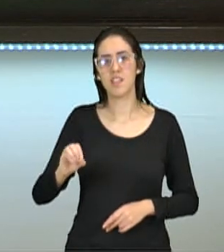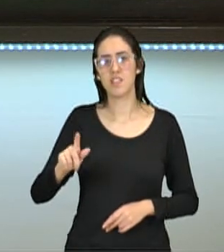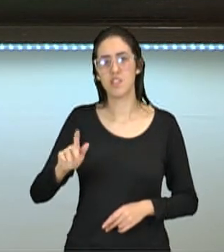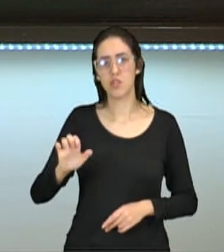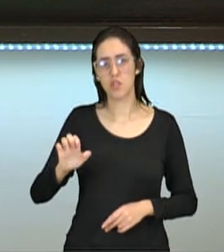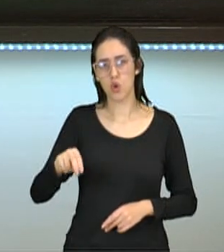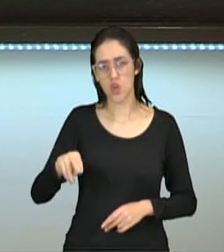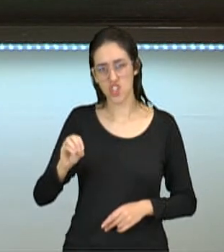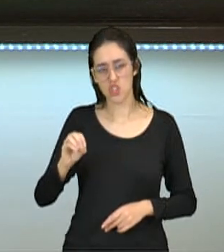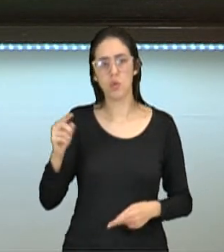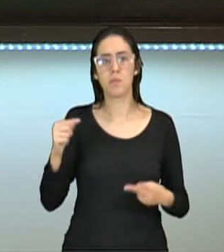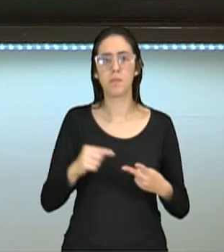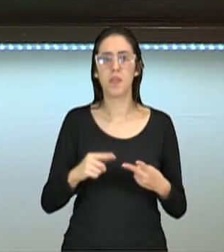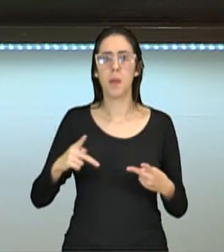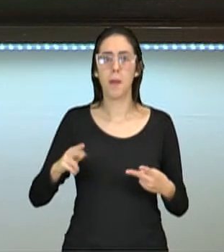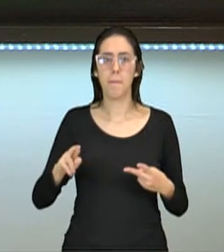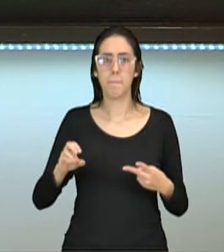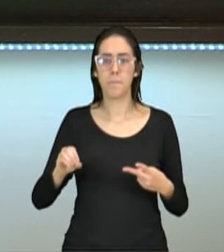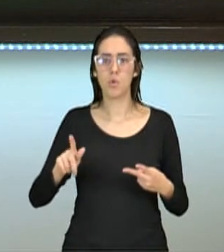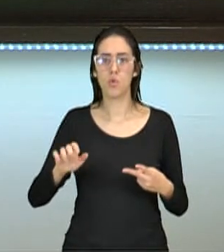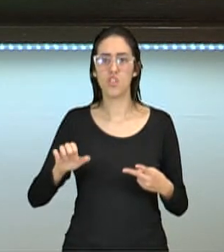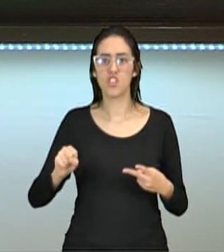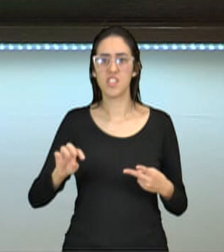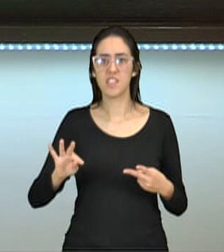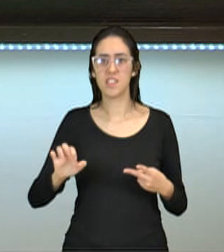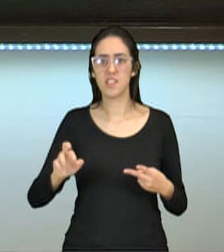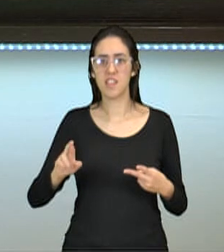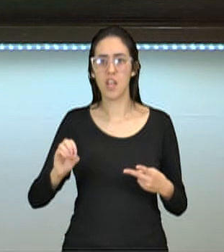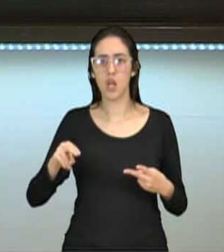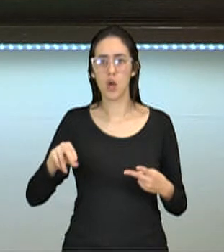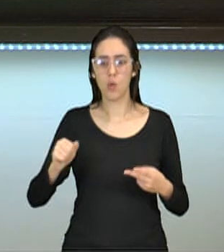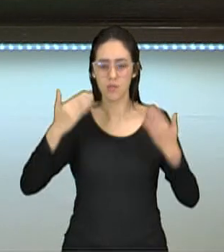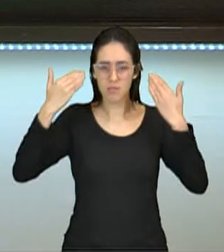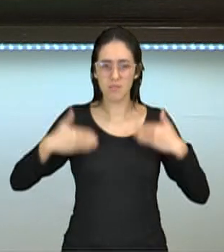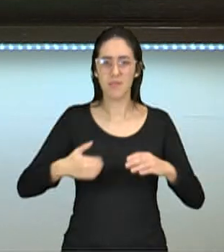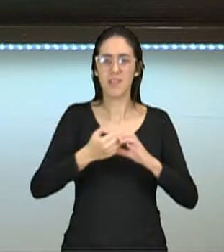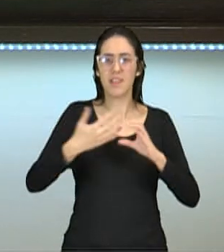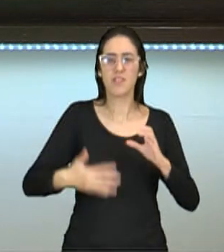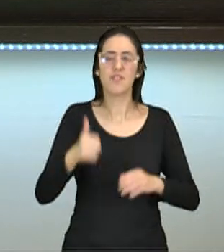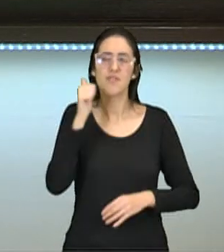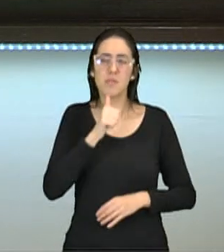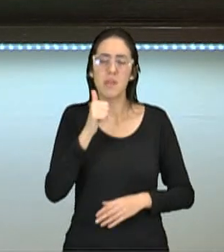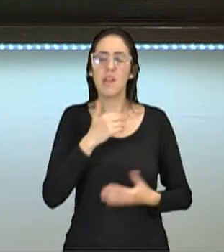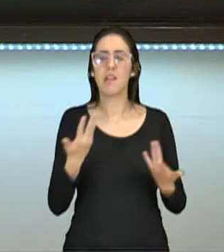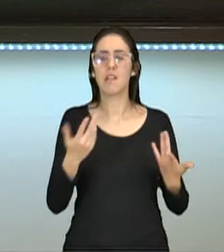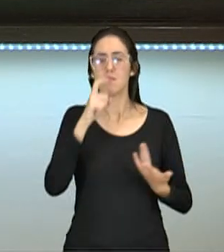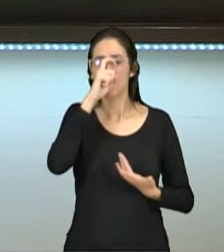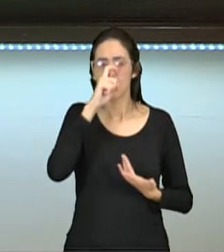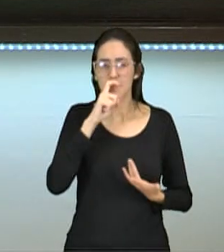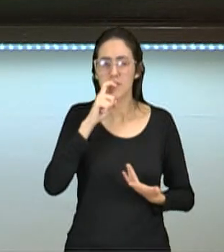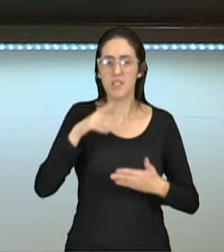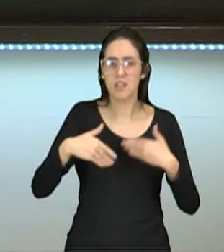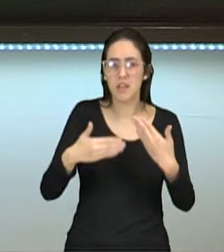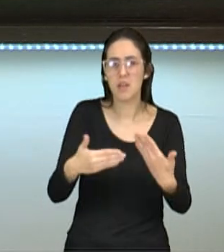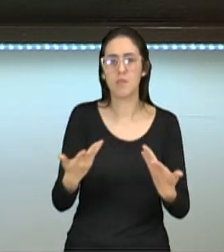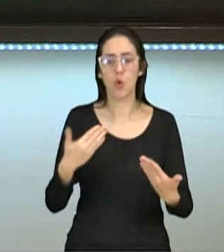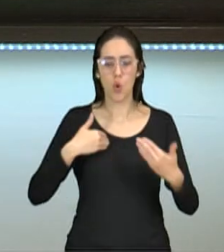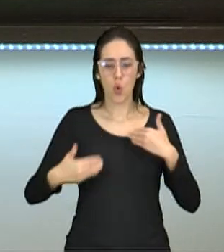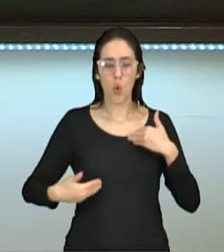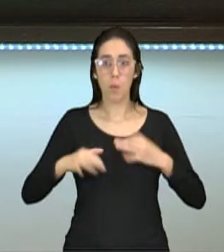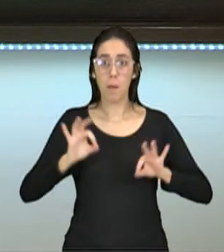progesterona, que garantem aí as características femininas, o ciclo menstrual, o preparo do corpo para